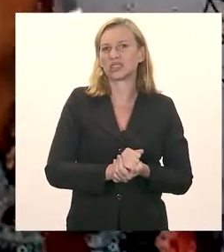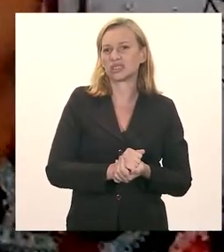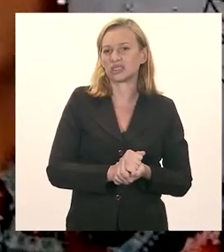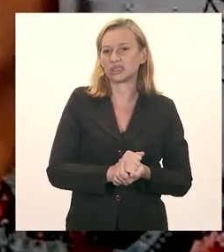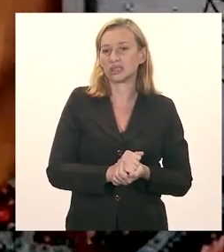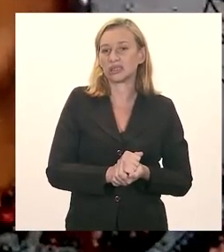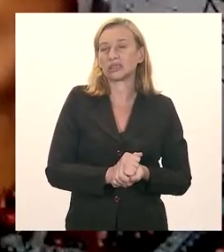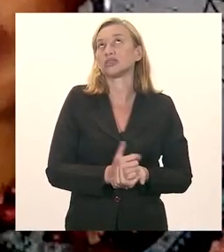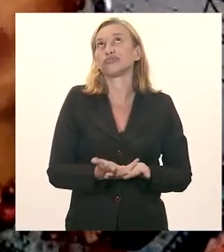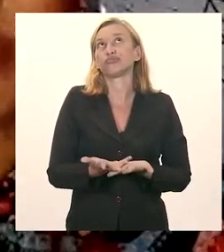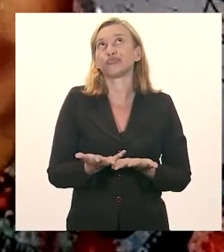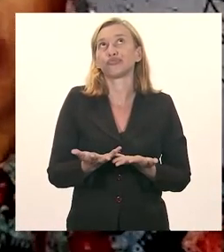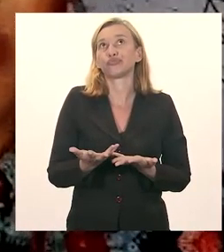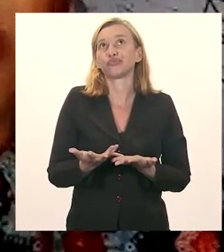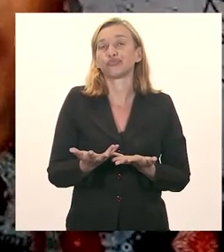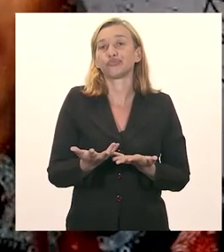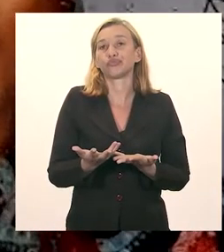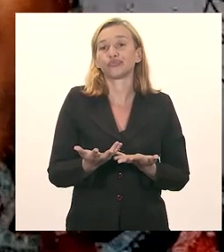que isso era